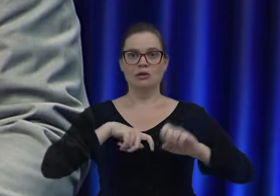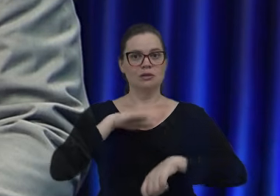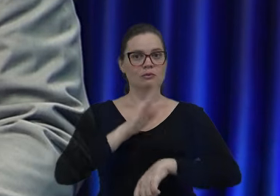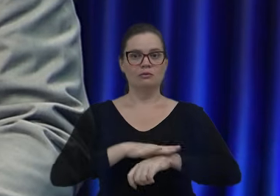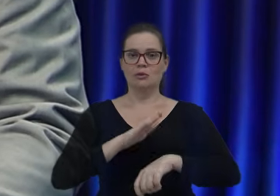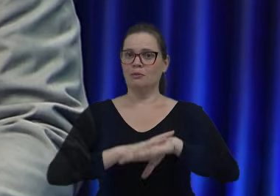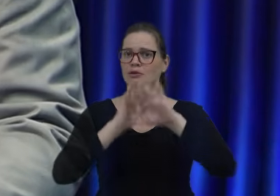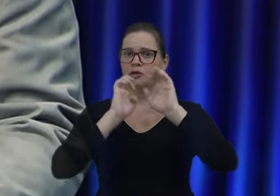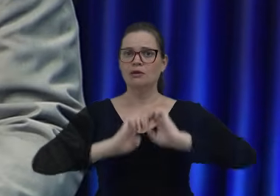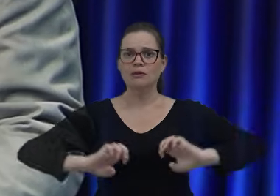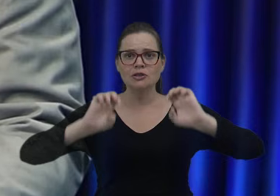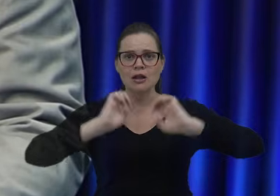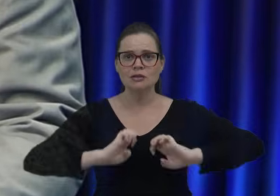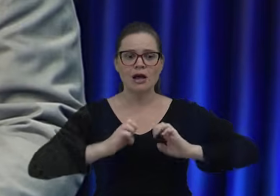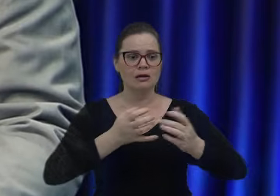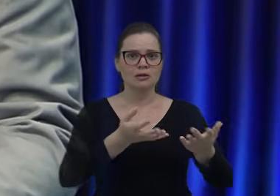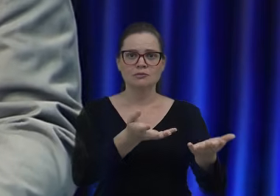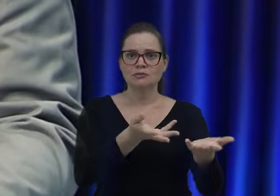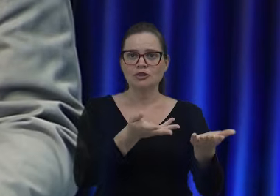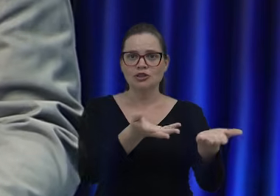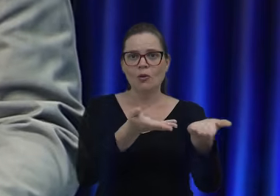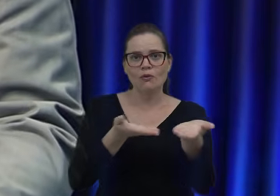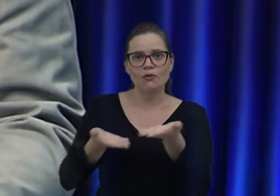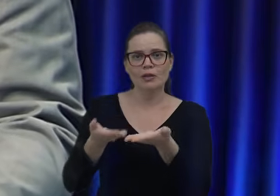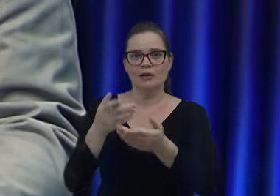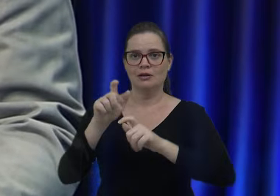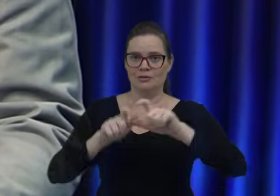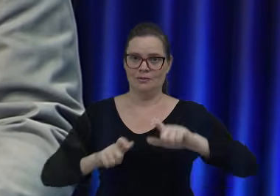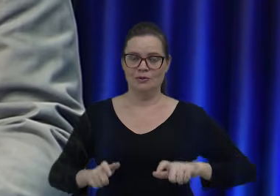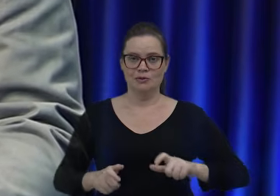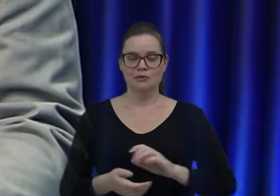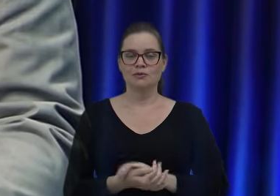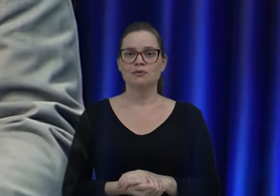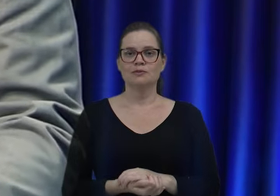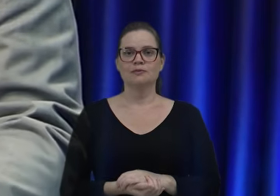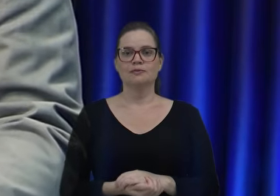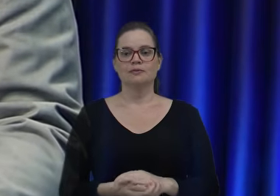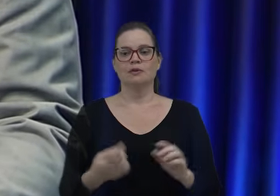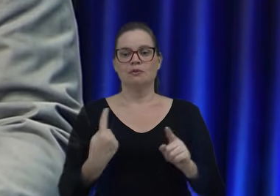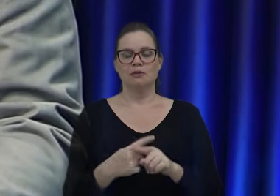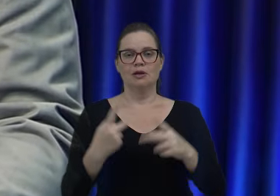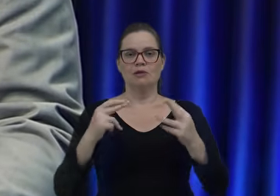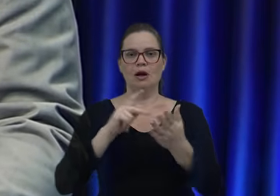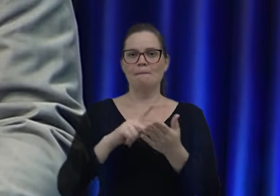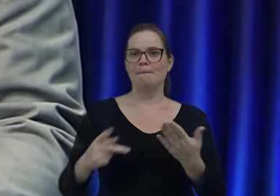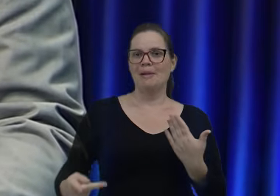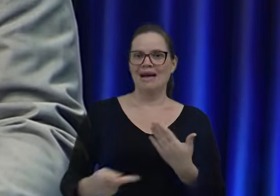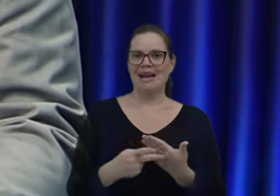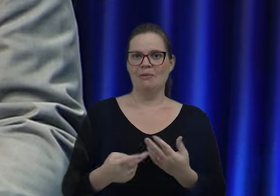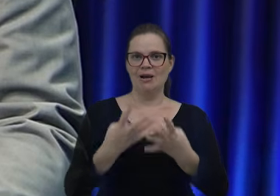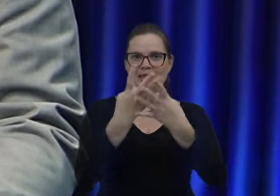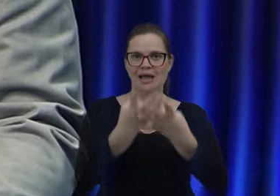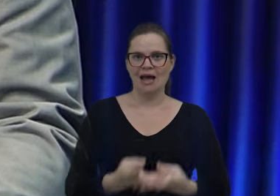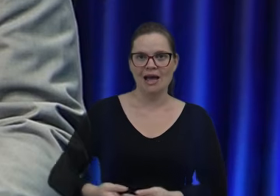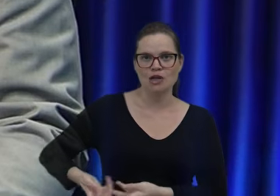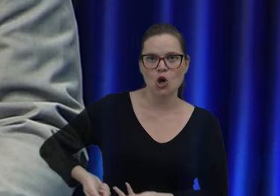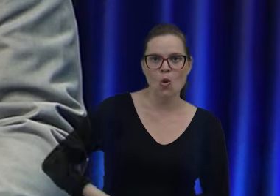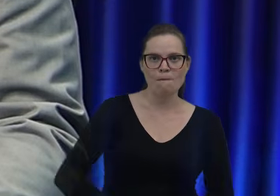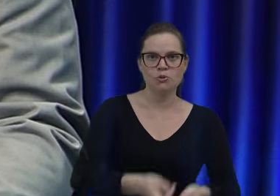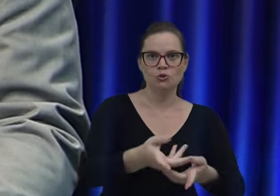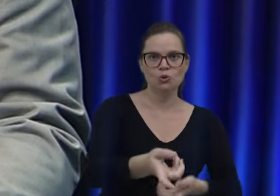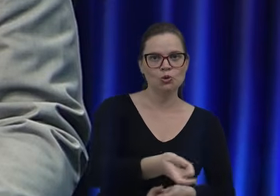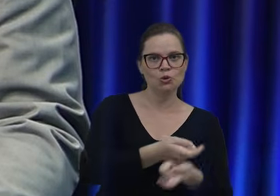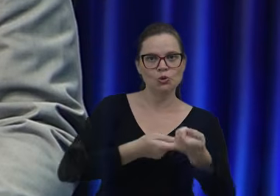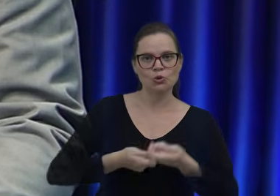lançar a rede, a parábola da rede. E lançar a rede ao mar, porque o momento